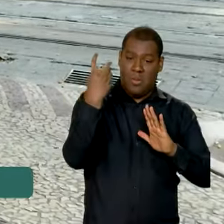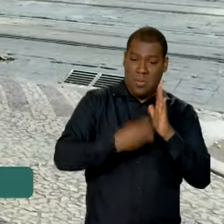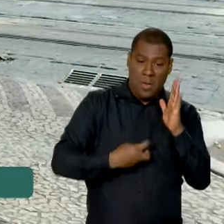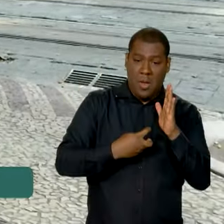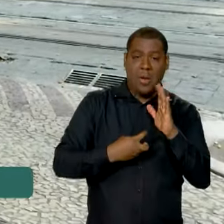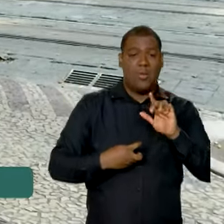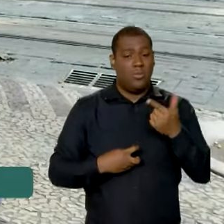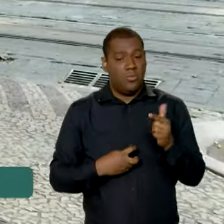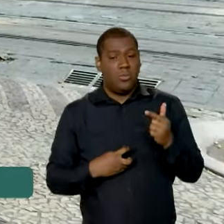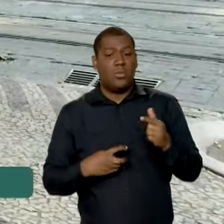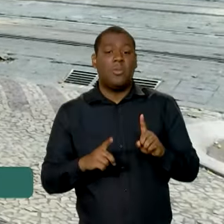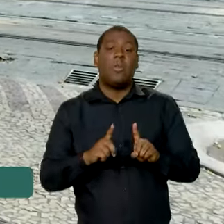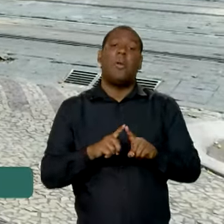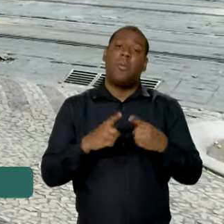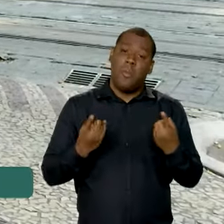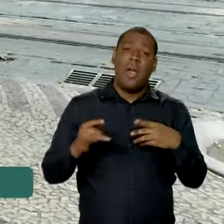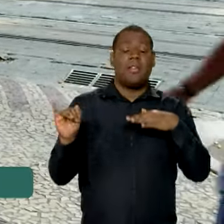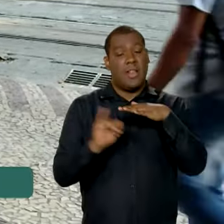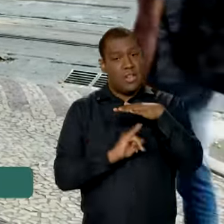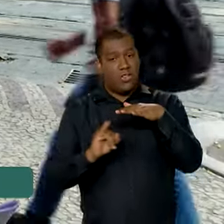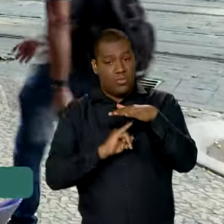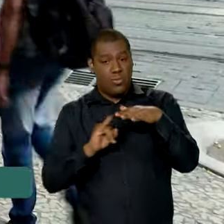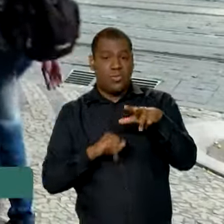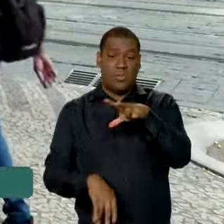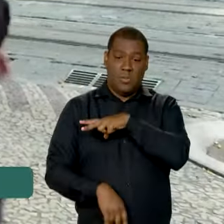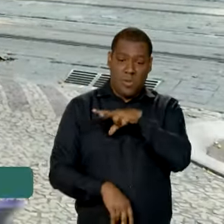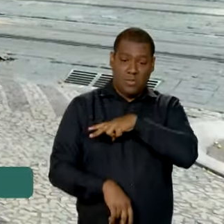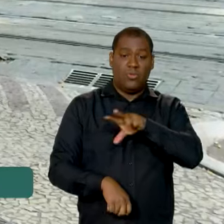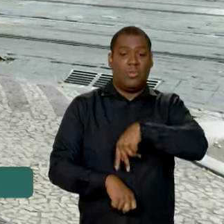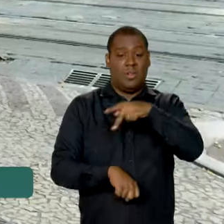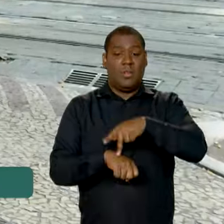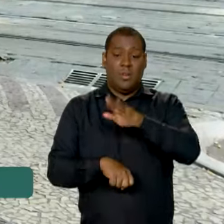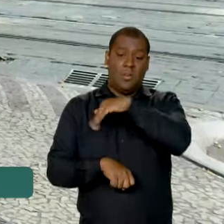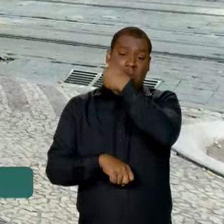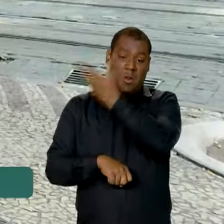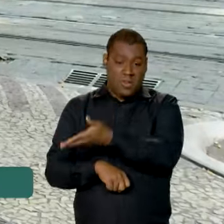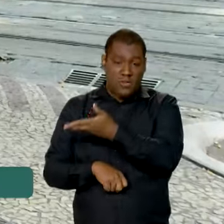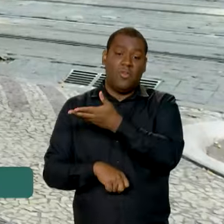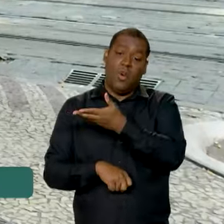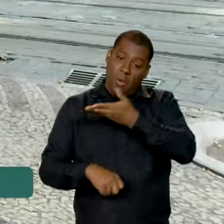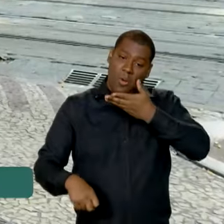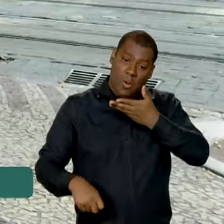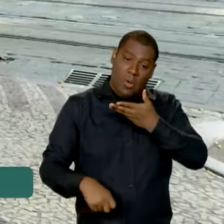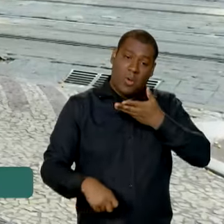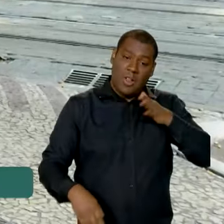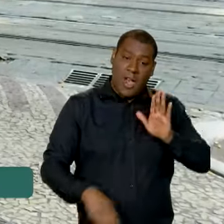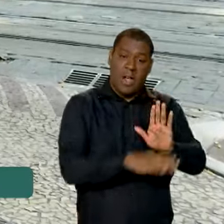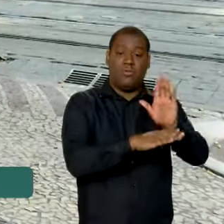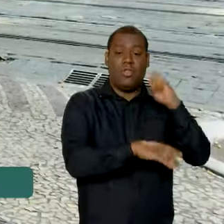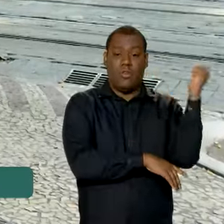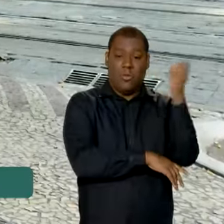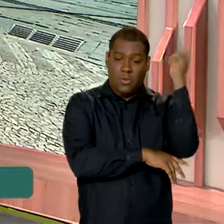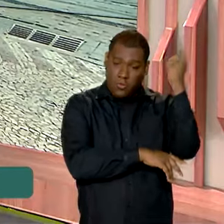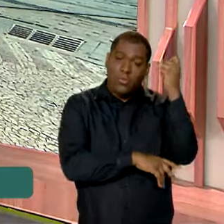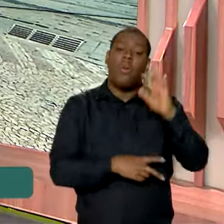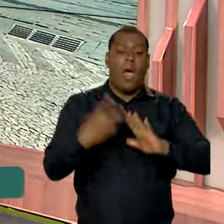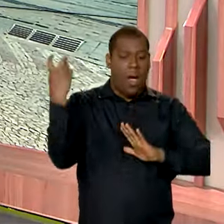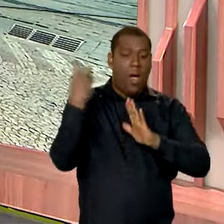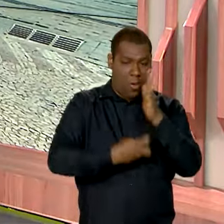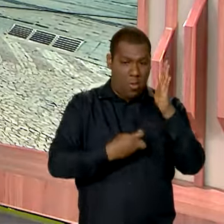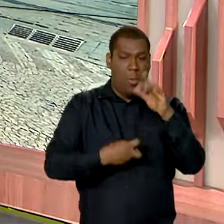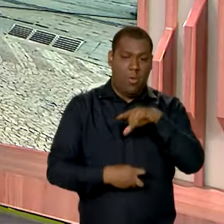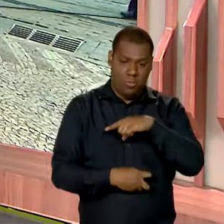de instituições privadas estão sujeitas aos impostos devidos na importação. Vanessa?